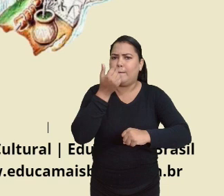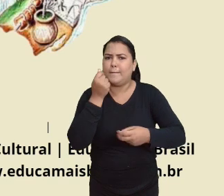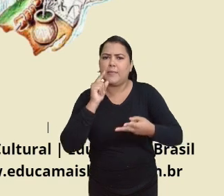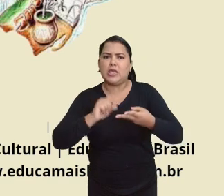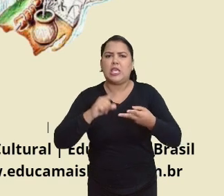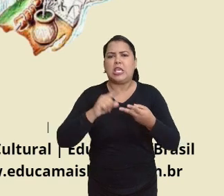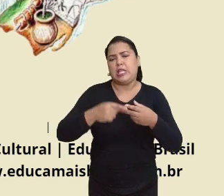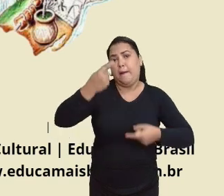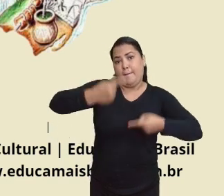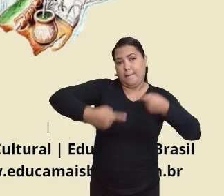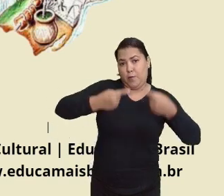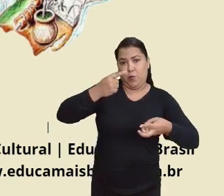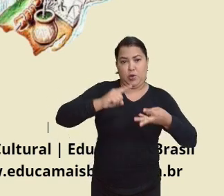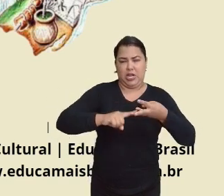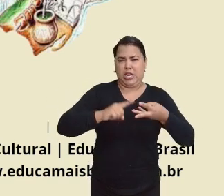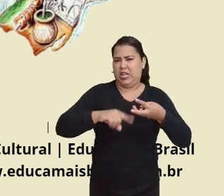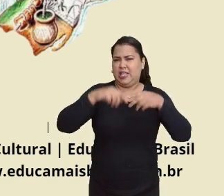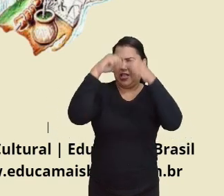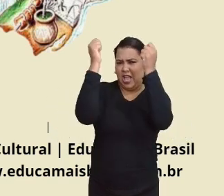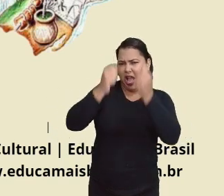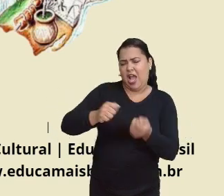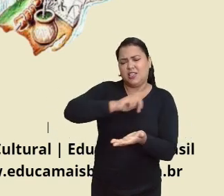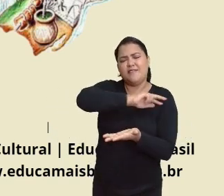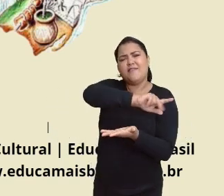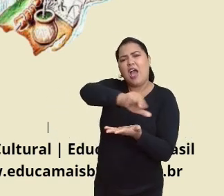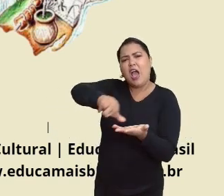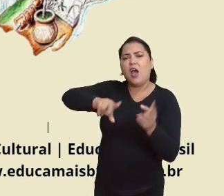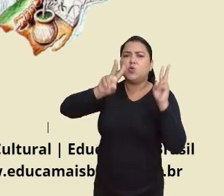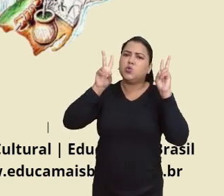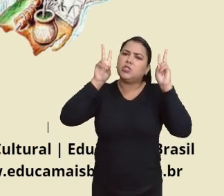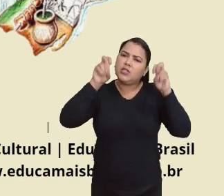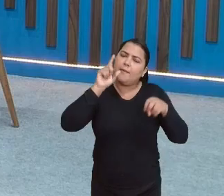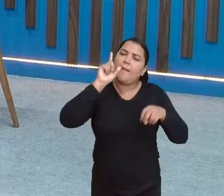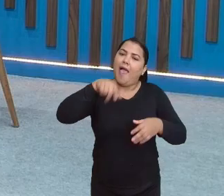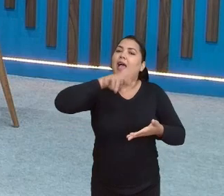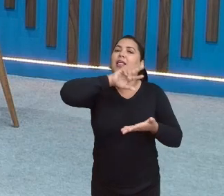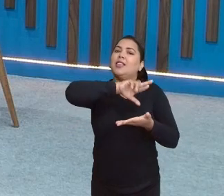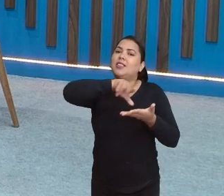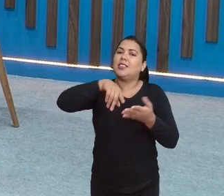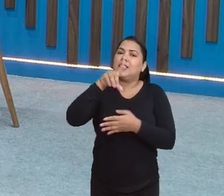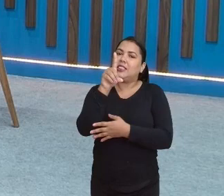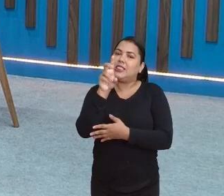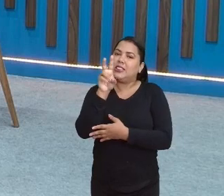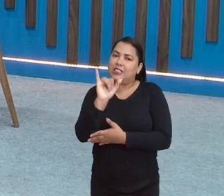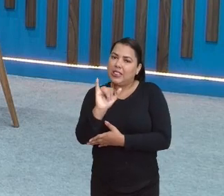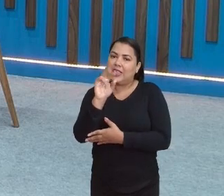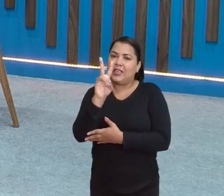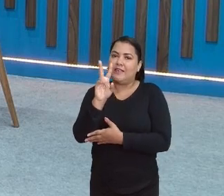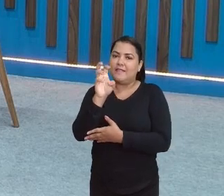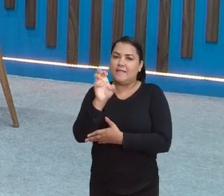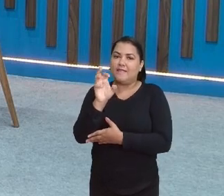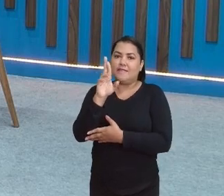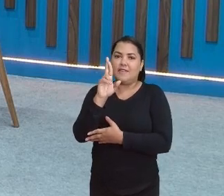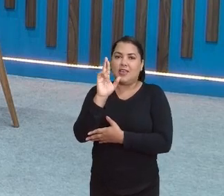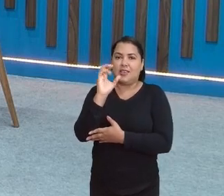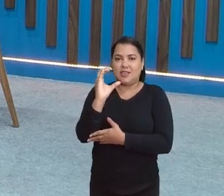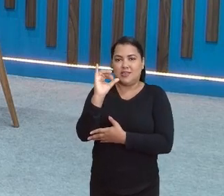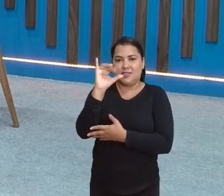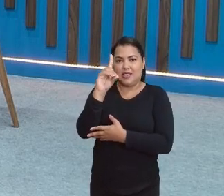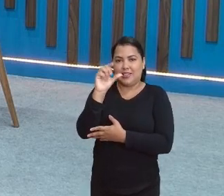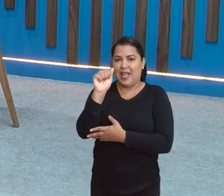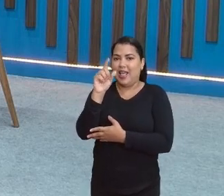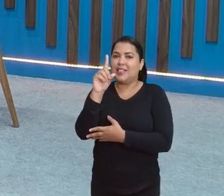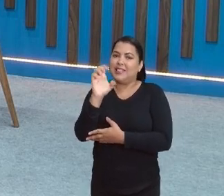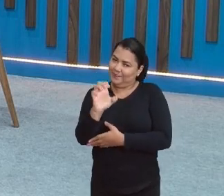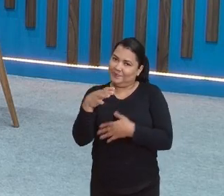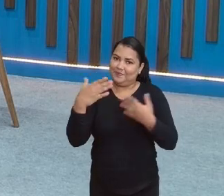música, dentre tantos outros, né? Então, vamos pegar pedaço por pedaço aqui.